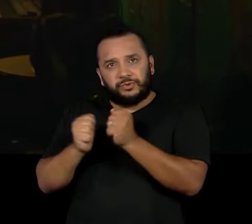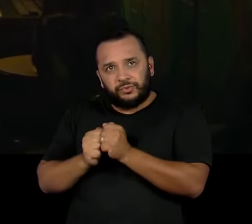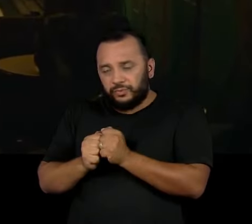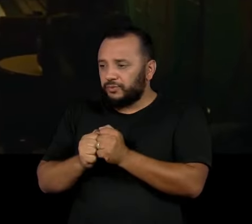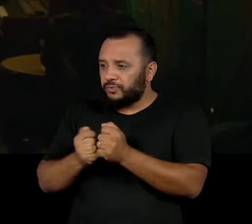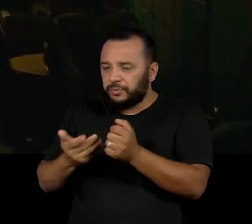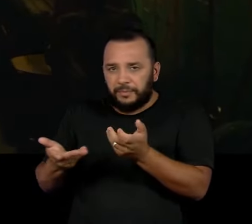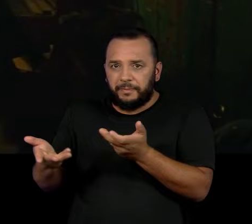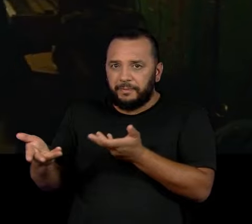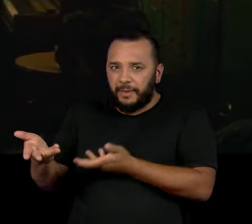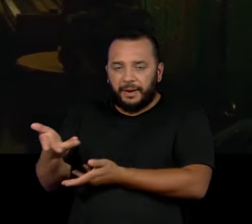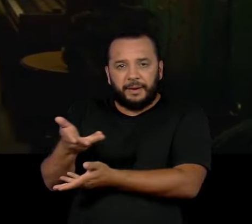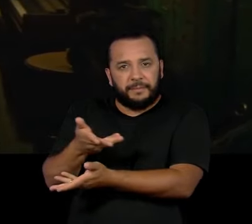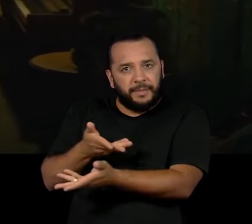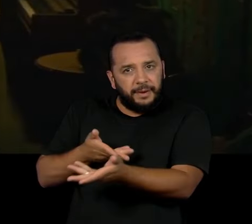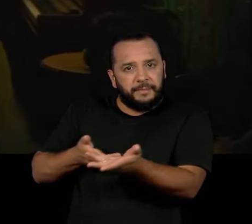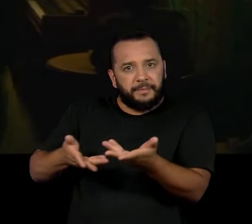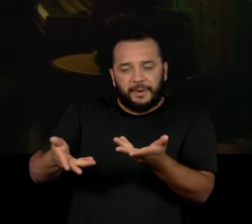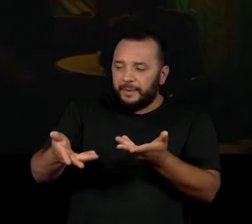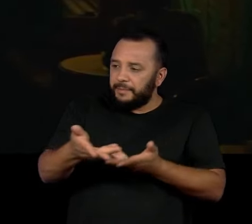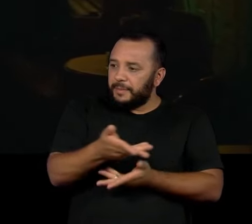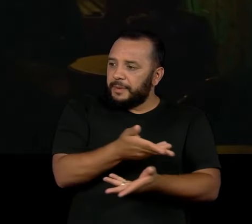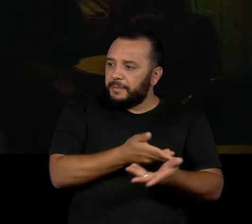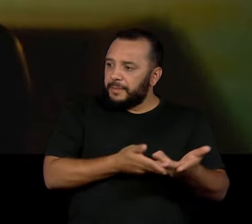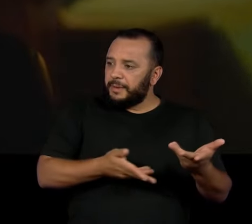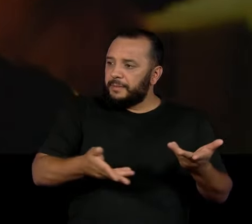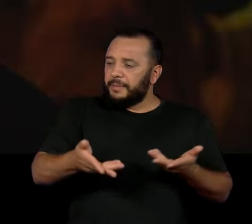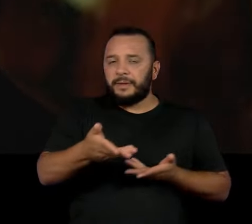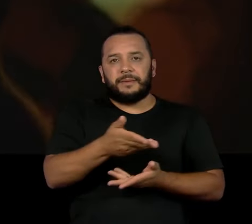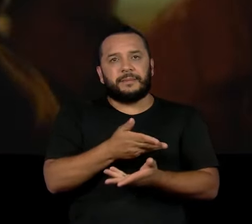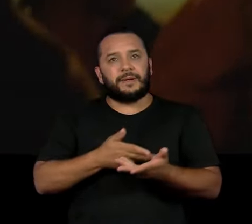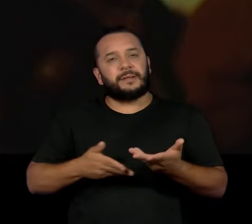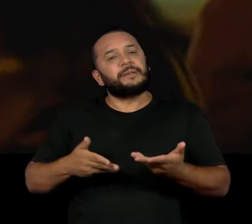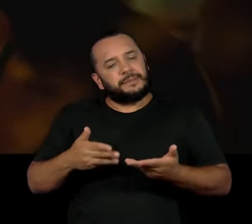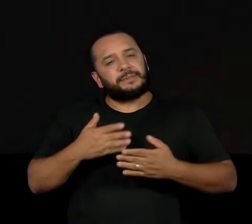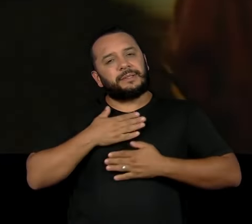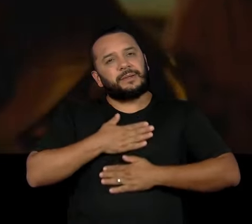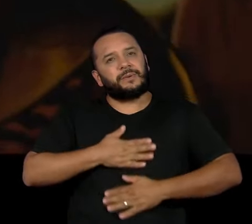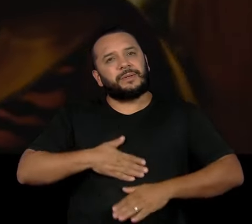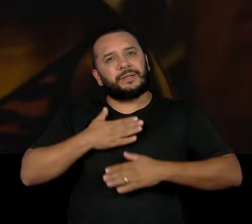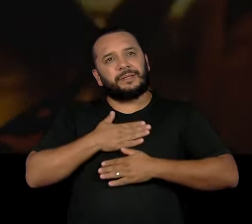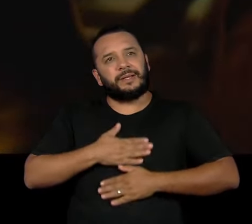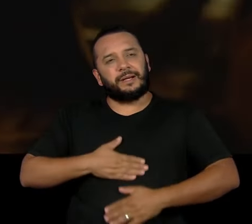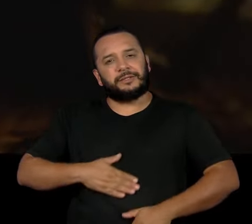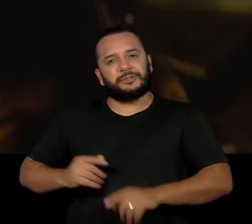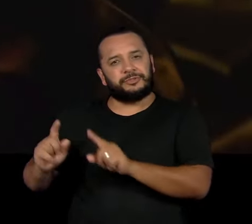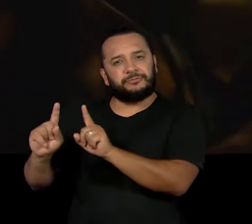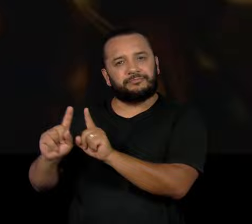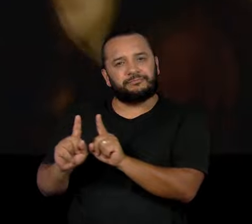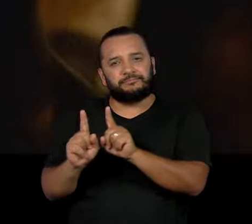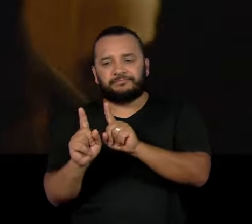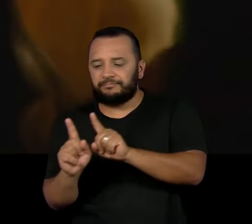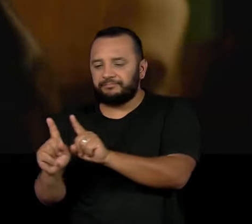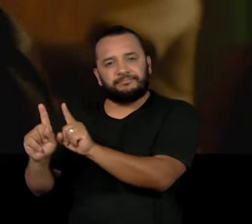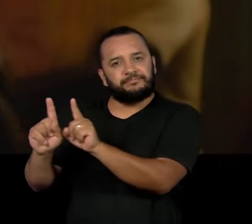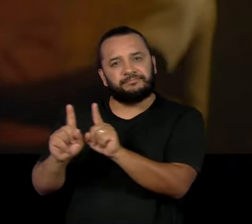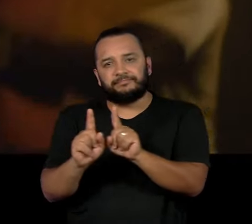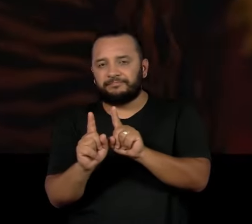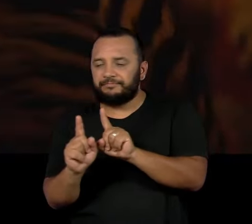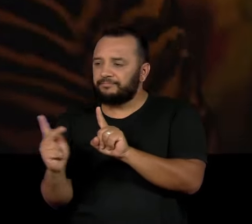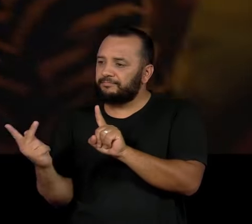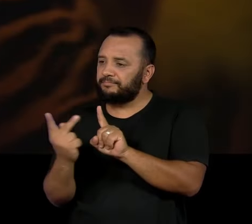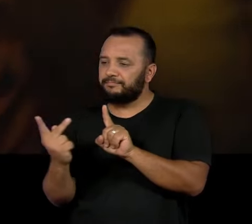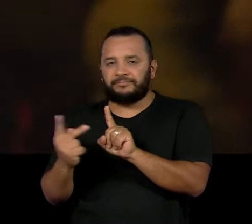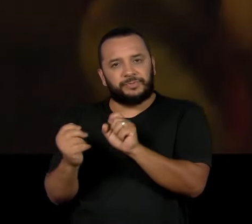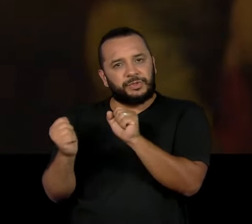possam ter tranquilidade de fazer o seu percurso na companhia uma da outra. Porque se as pessoas